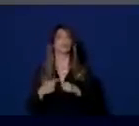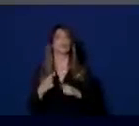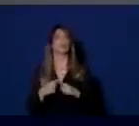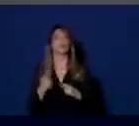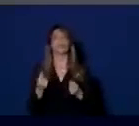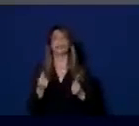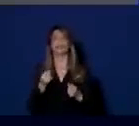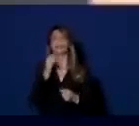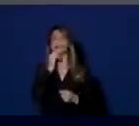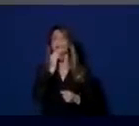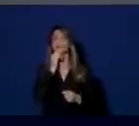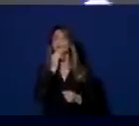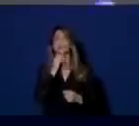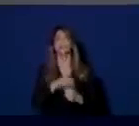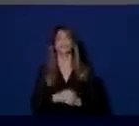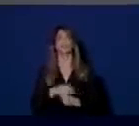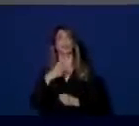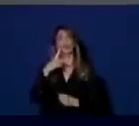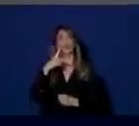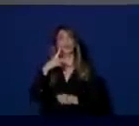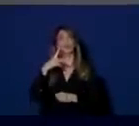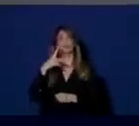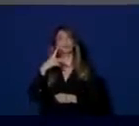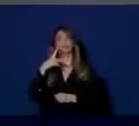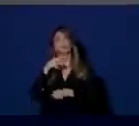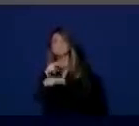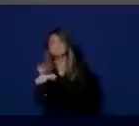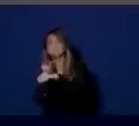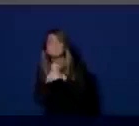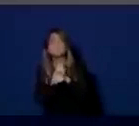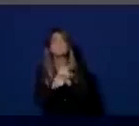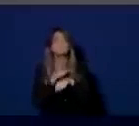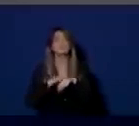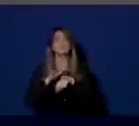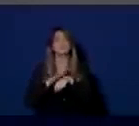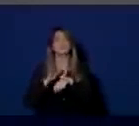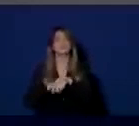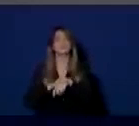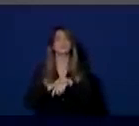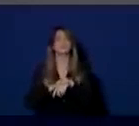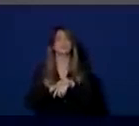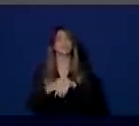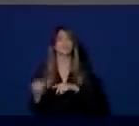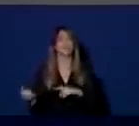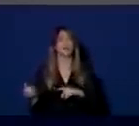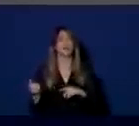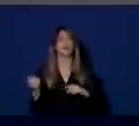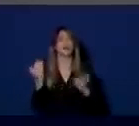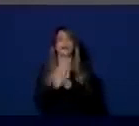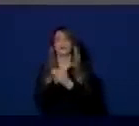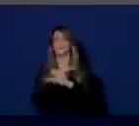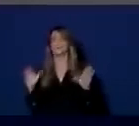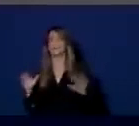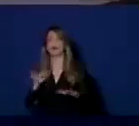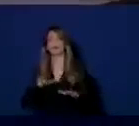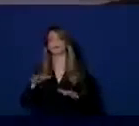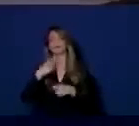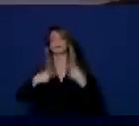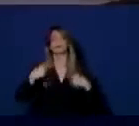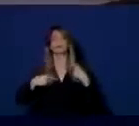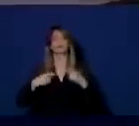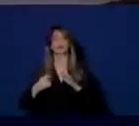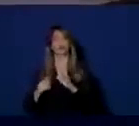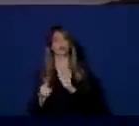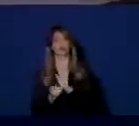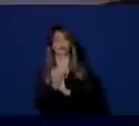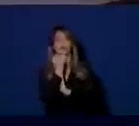Nenhum policy maker, né, vai fazer o suicídio político de querer levar isso. Isso vai acontecer quando a inflação